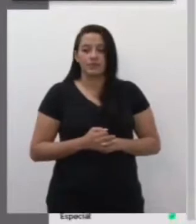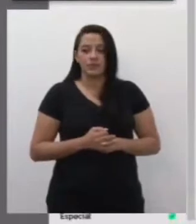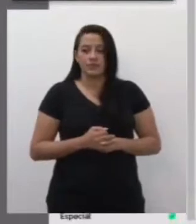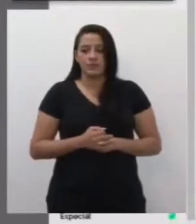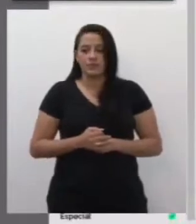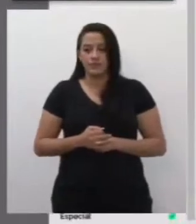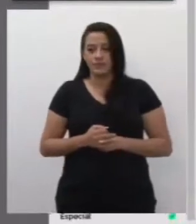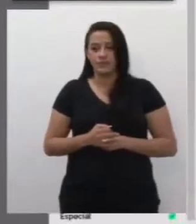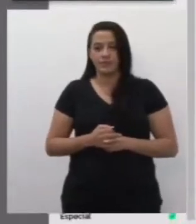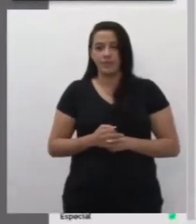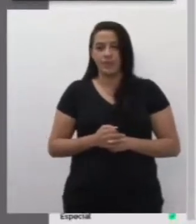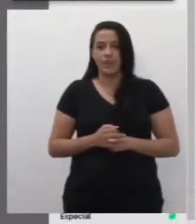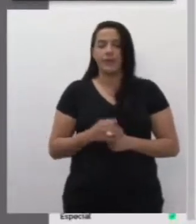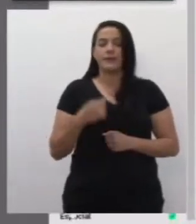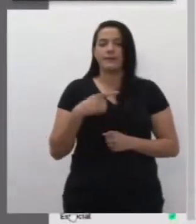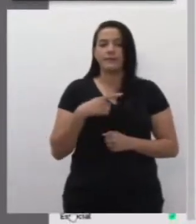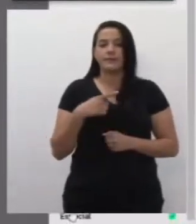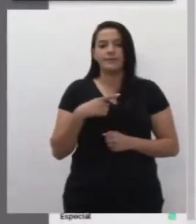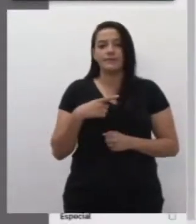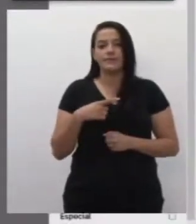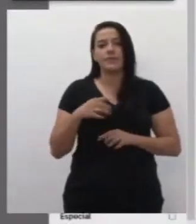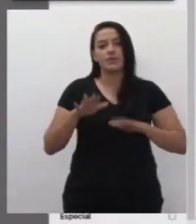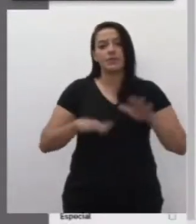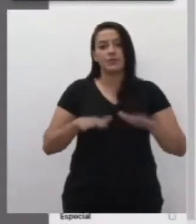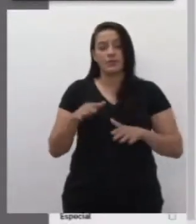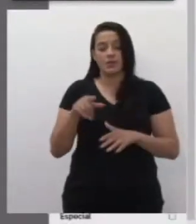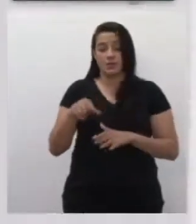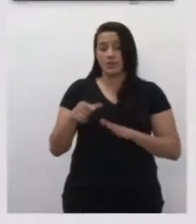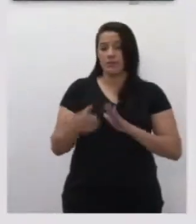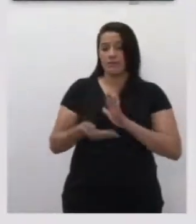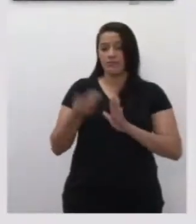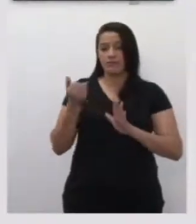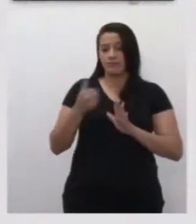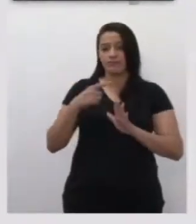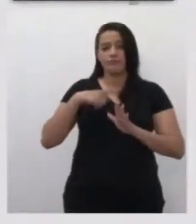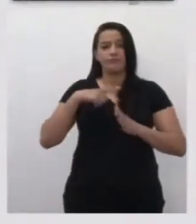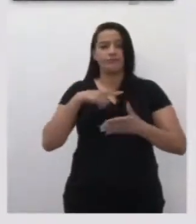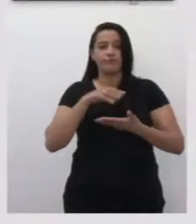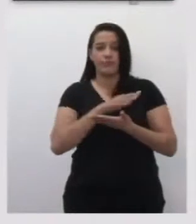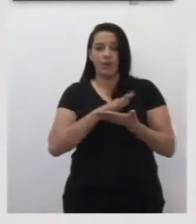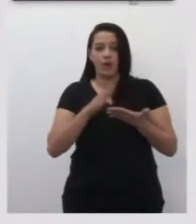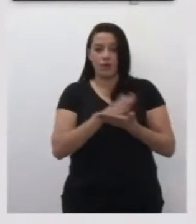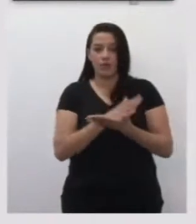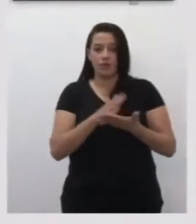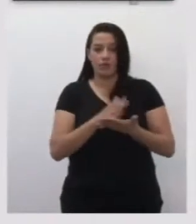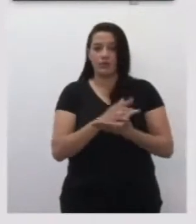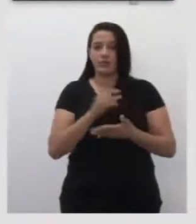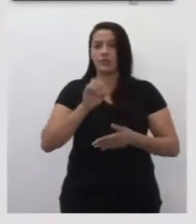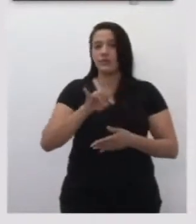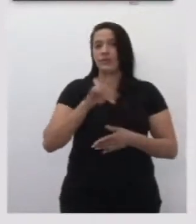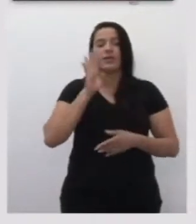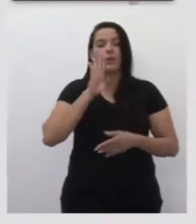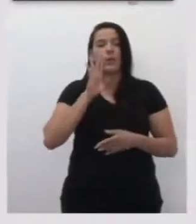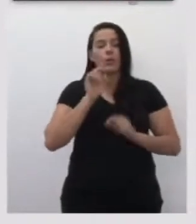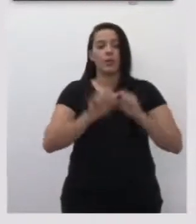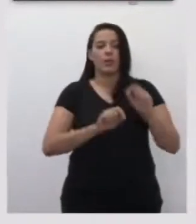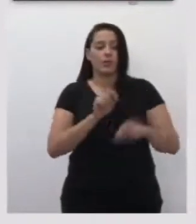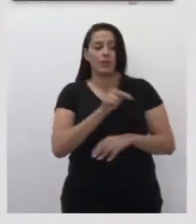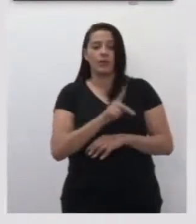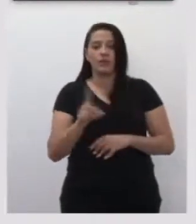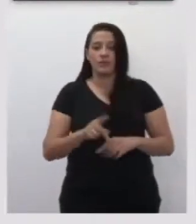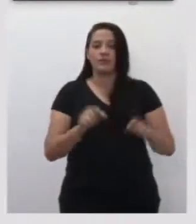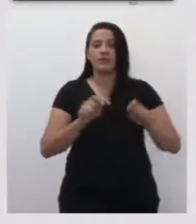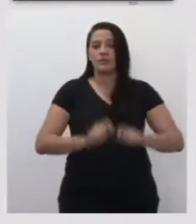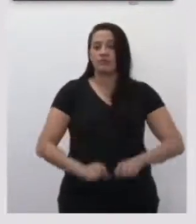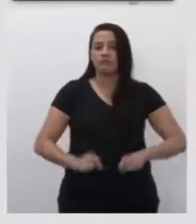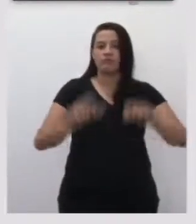É só ir removendo aqui e passa a ter essa visualização. Isso é muito legal também para você, professor, que pode abrir a plataforma e falar,